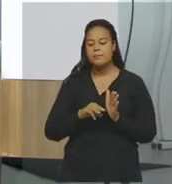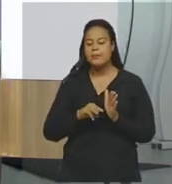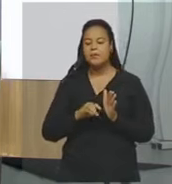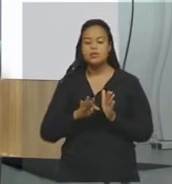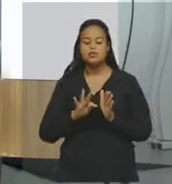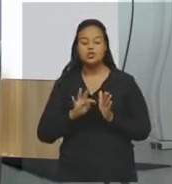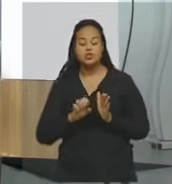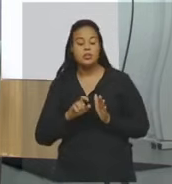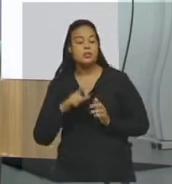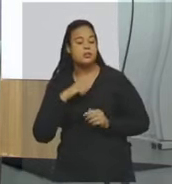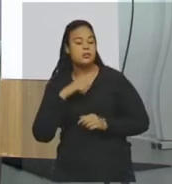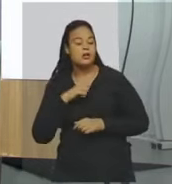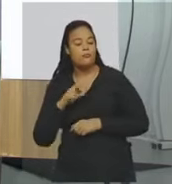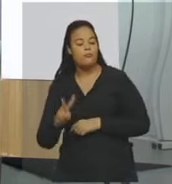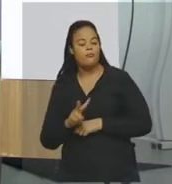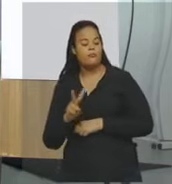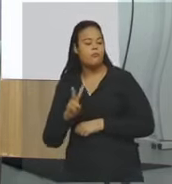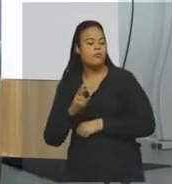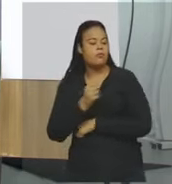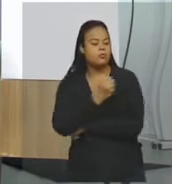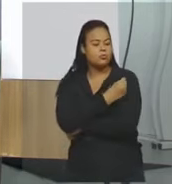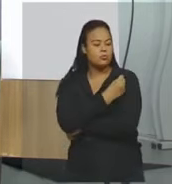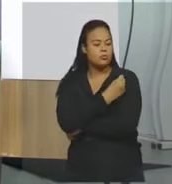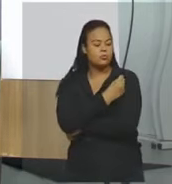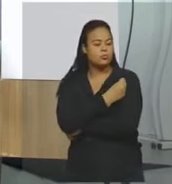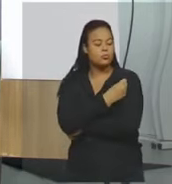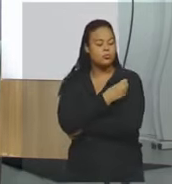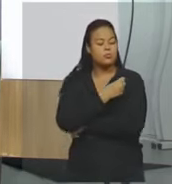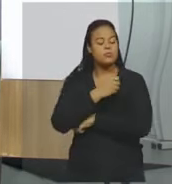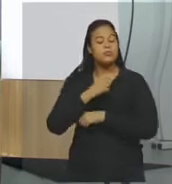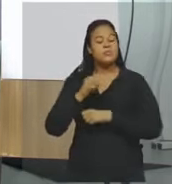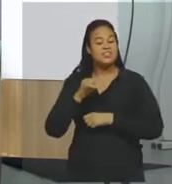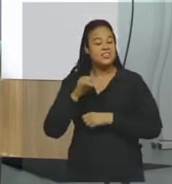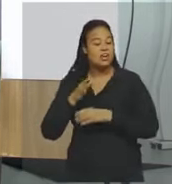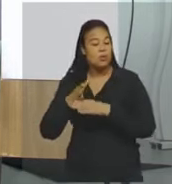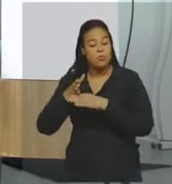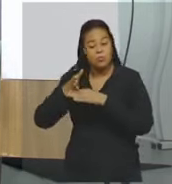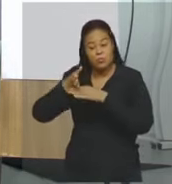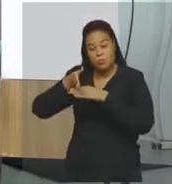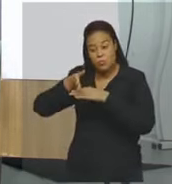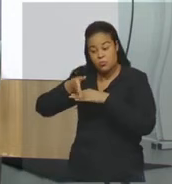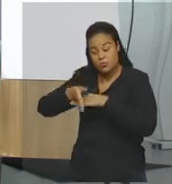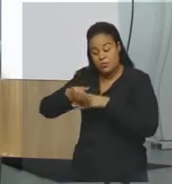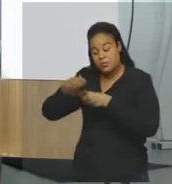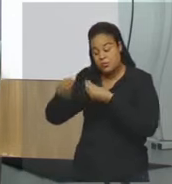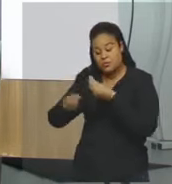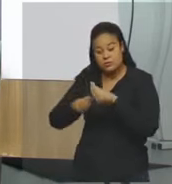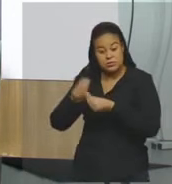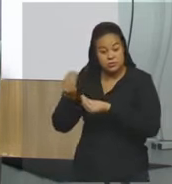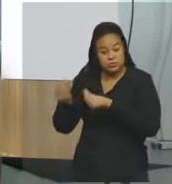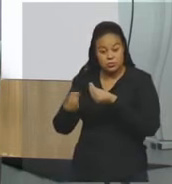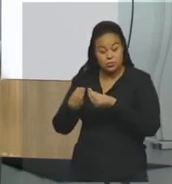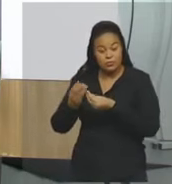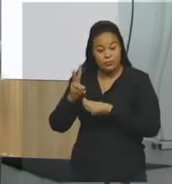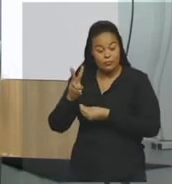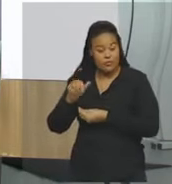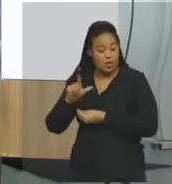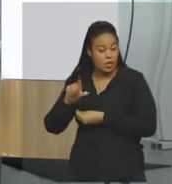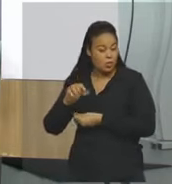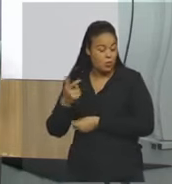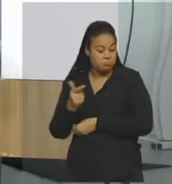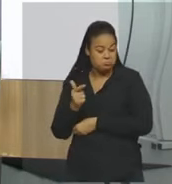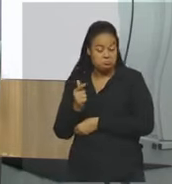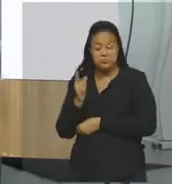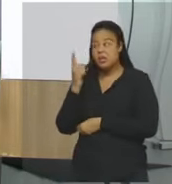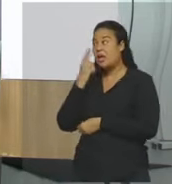aqueles valores são os valores nominais, eu sei que se eu ultrapassar eles de alguma forma, ou valores que não estão aqui